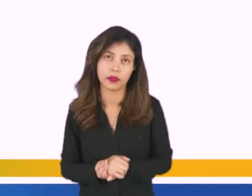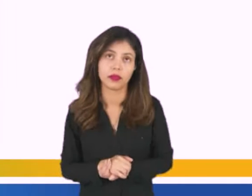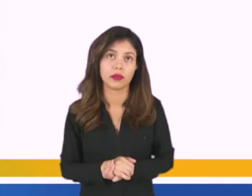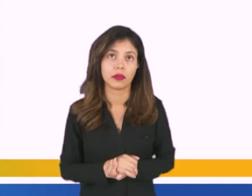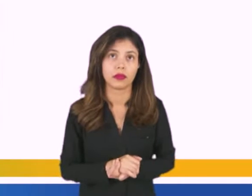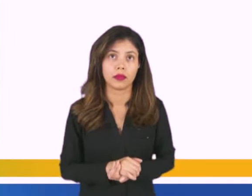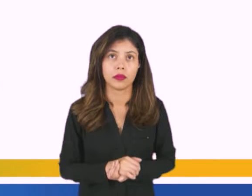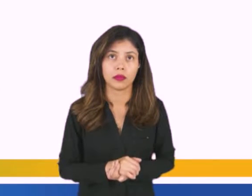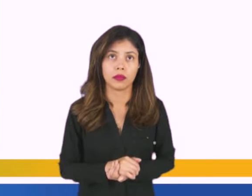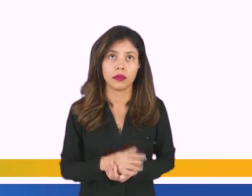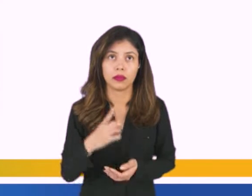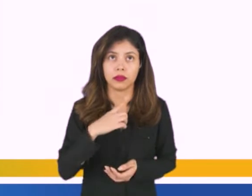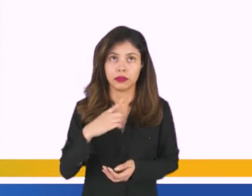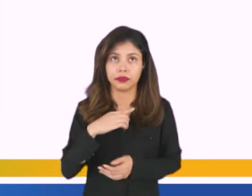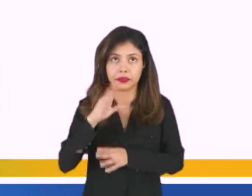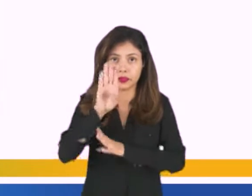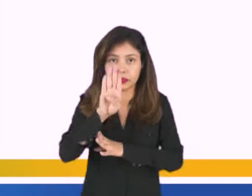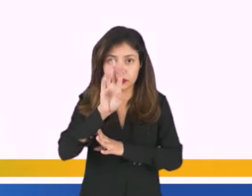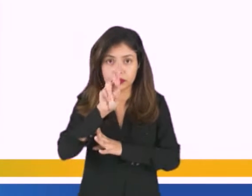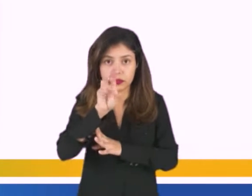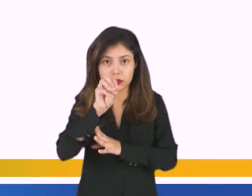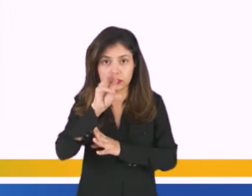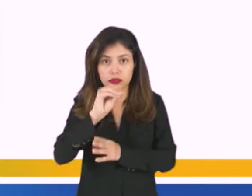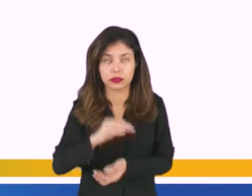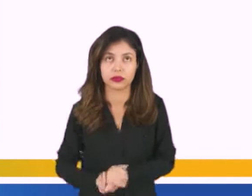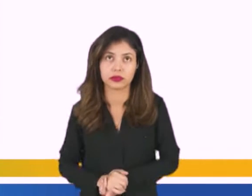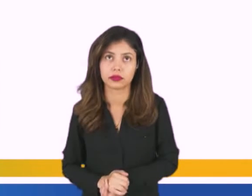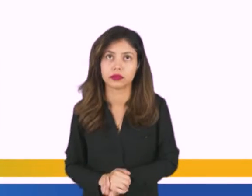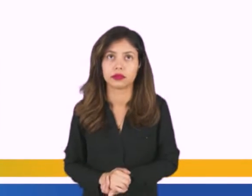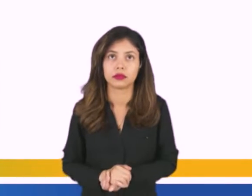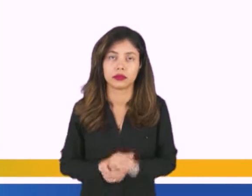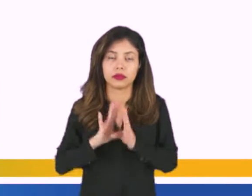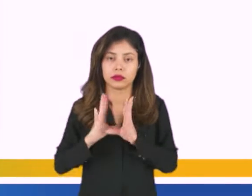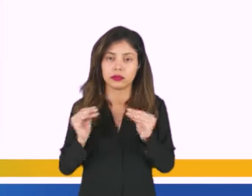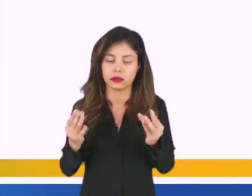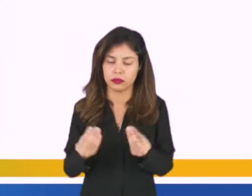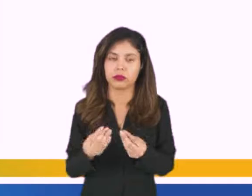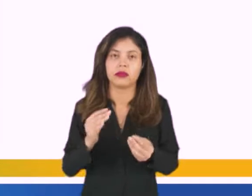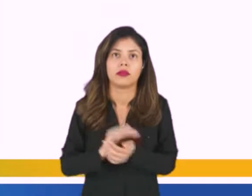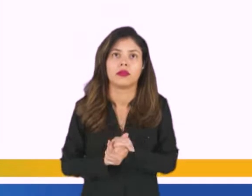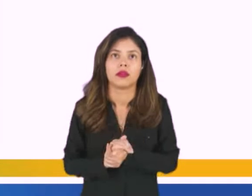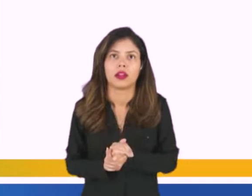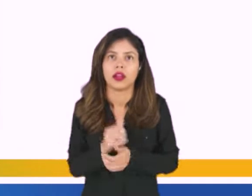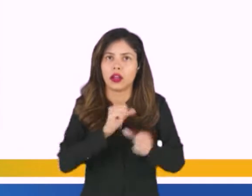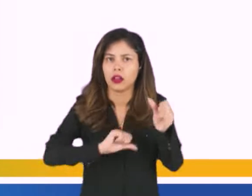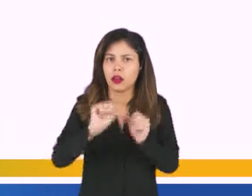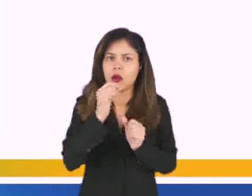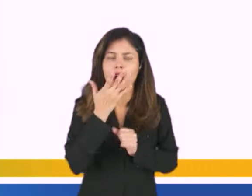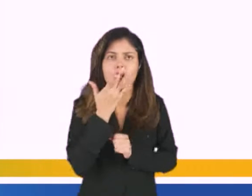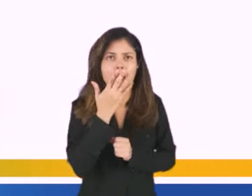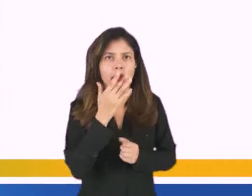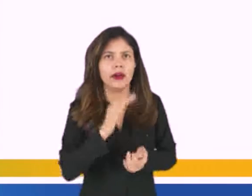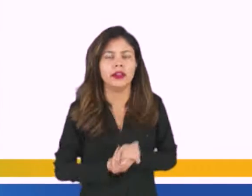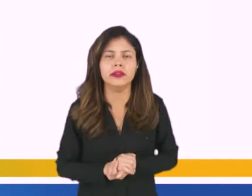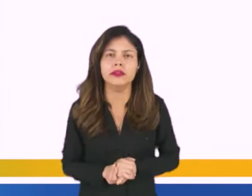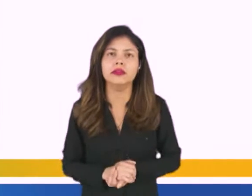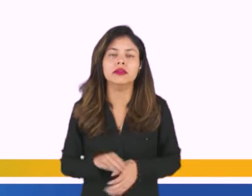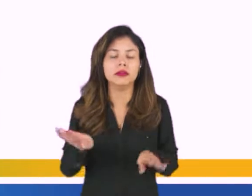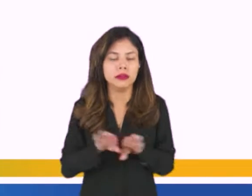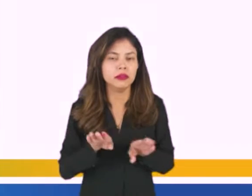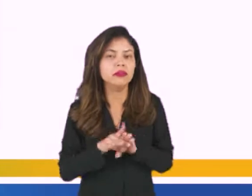3, ocorreu que foi adicionada bromo. E ele alterou um pouco a cor da água e deixou vermelho